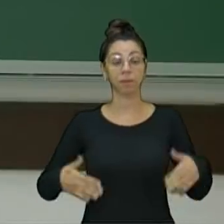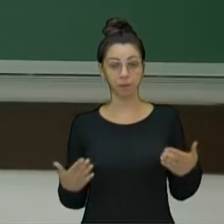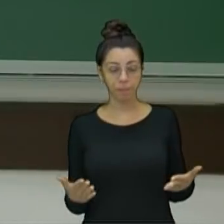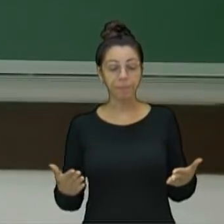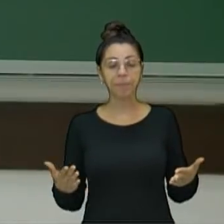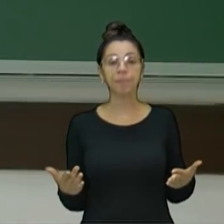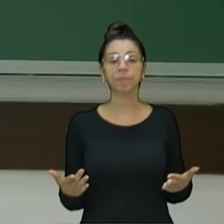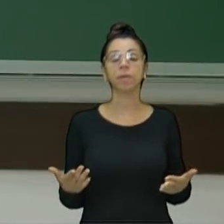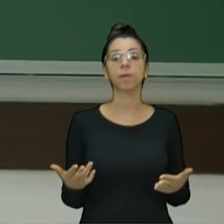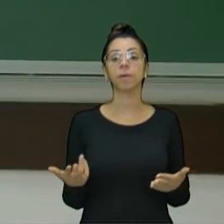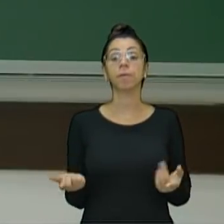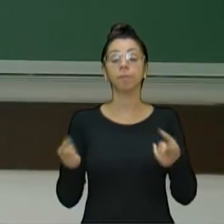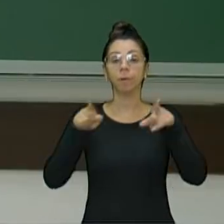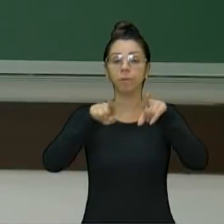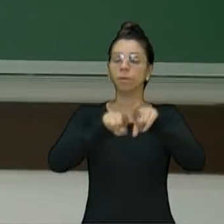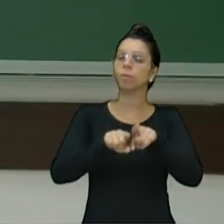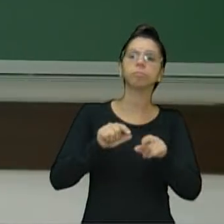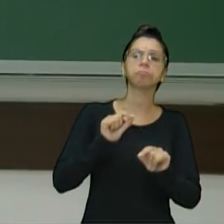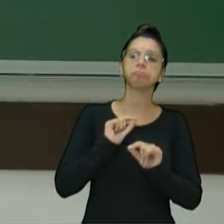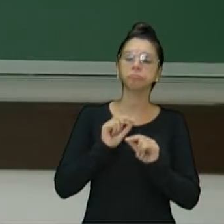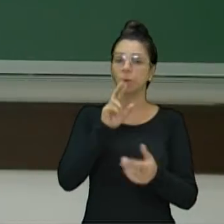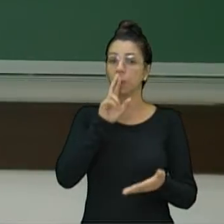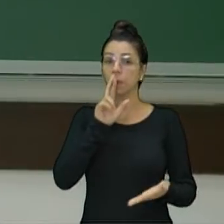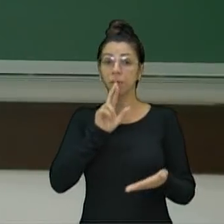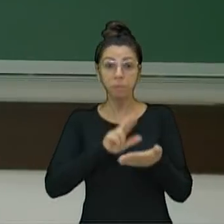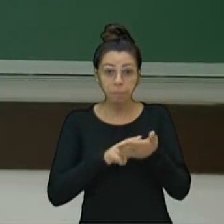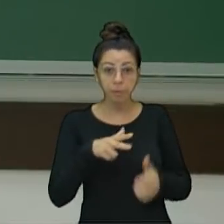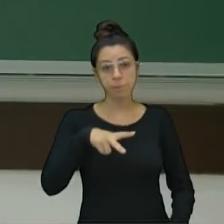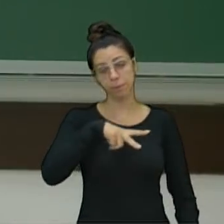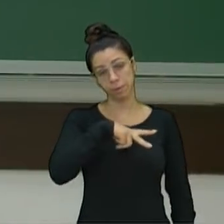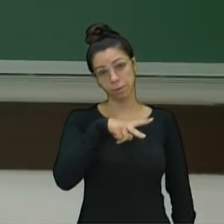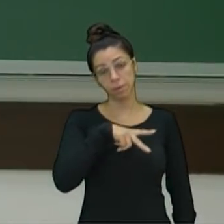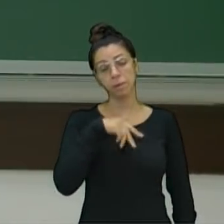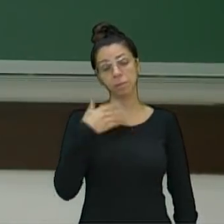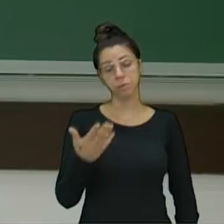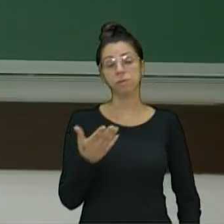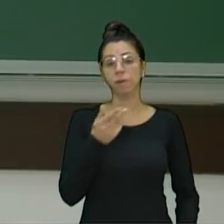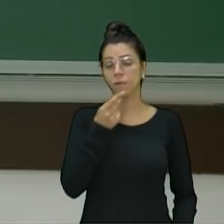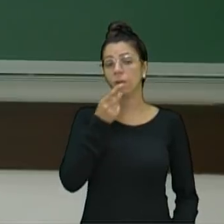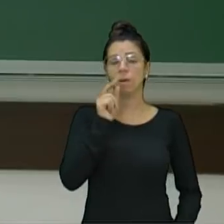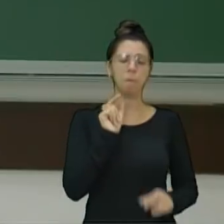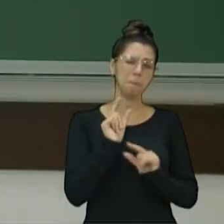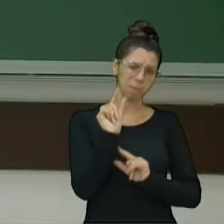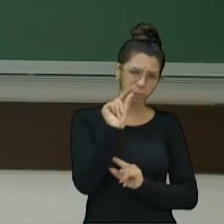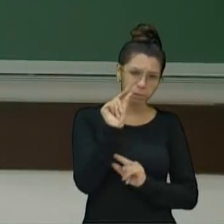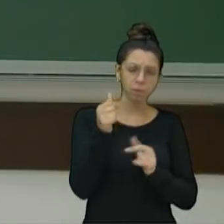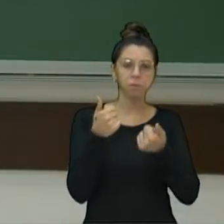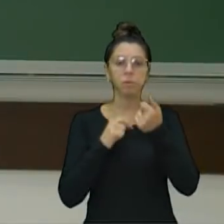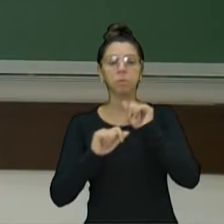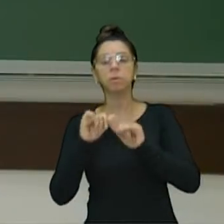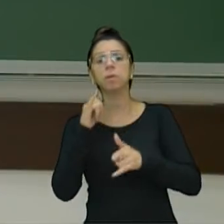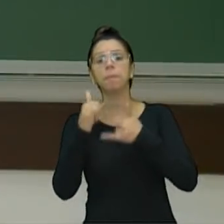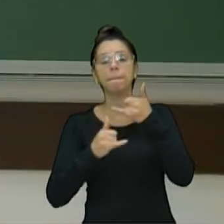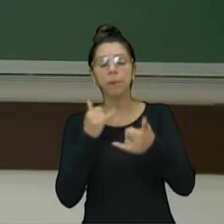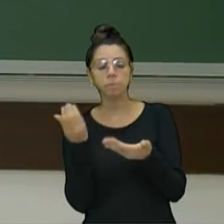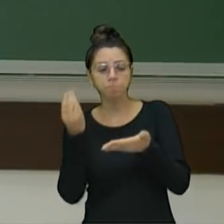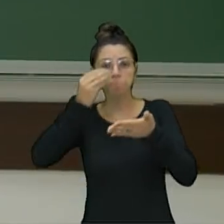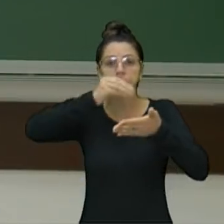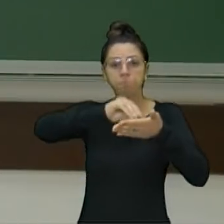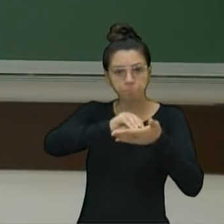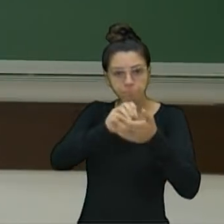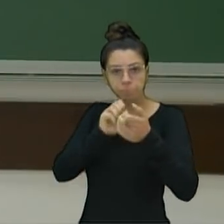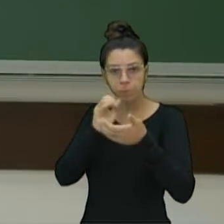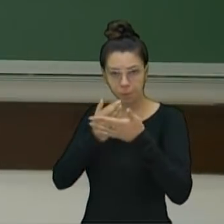Então, vamos lá falar um pouquinho. Como são respostas pessoais, a gente só vai comentar um pouquinho, tá, sobre o que vocês podem ter escrito